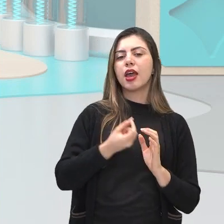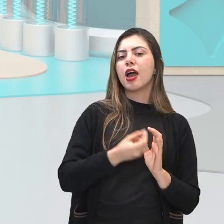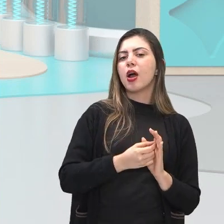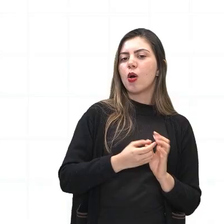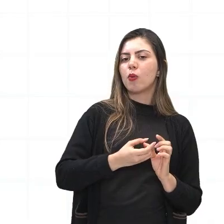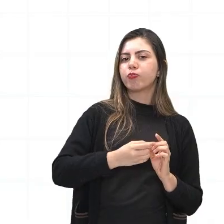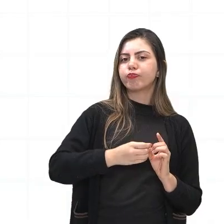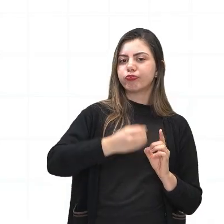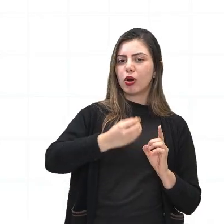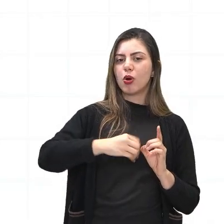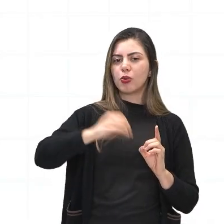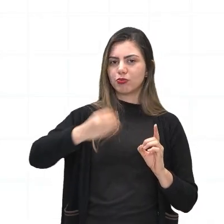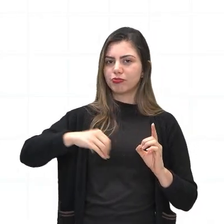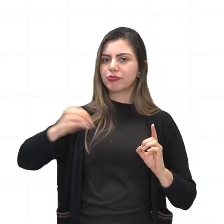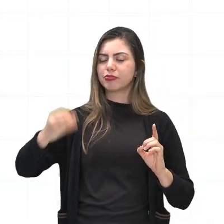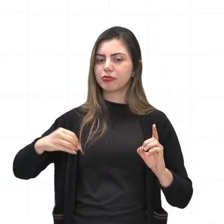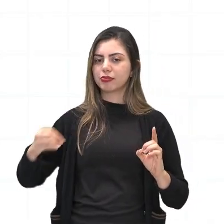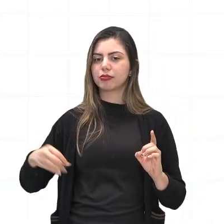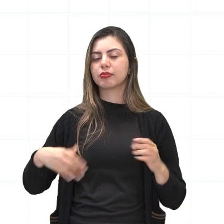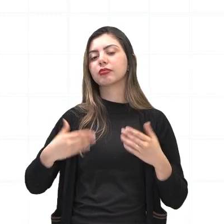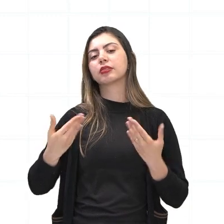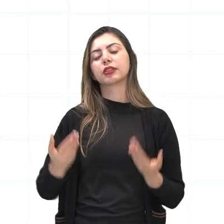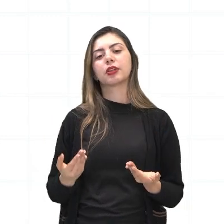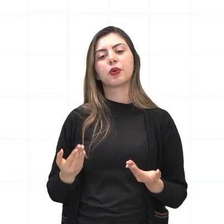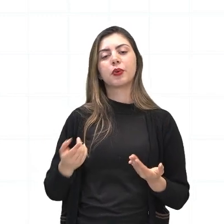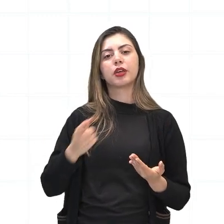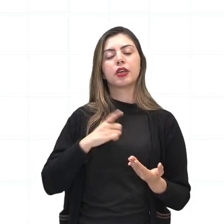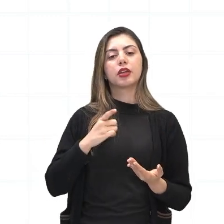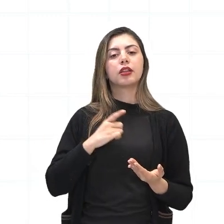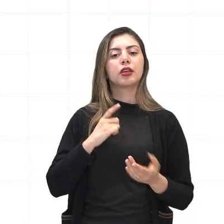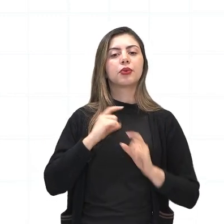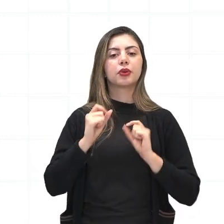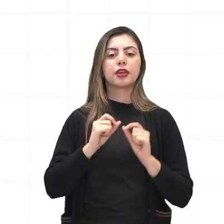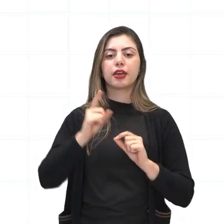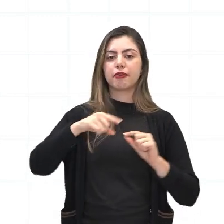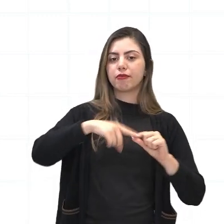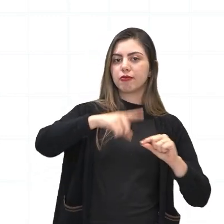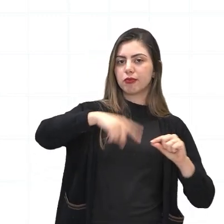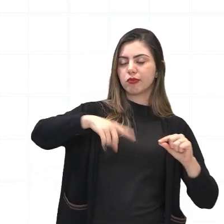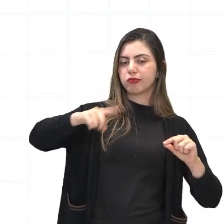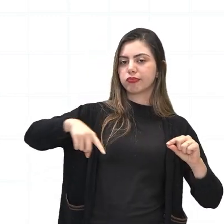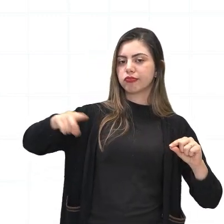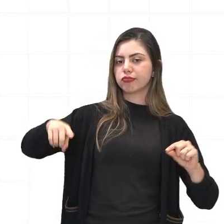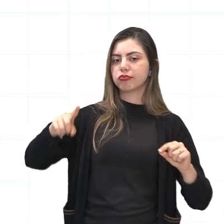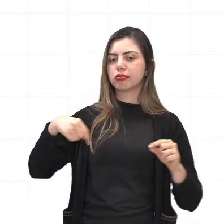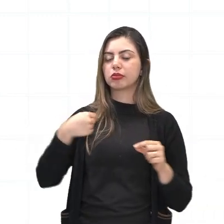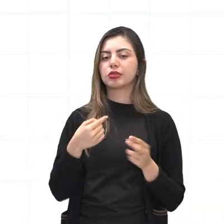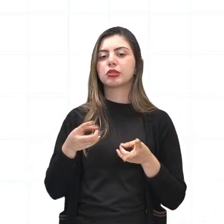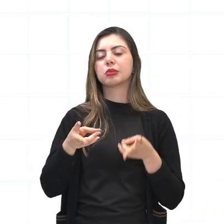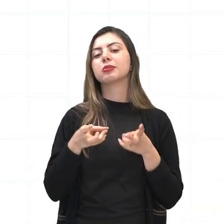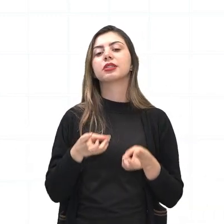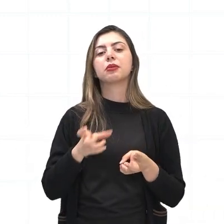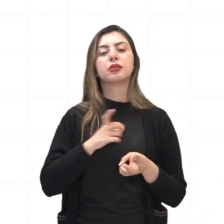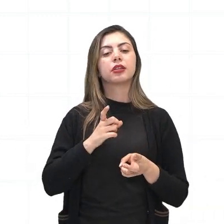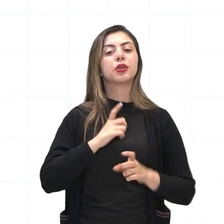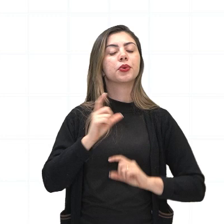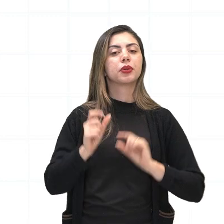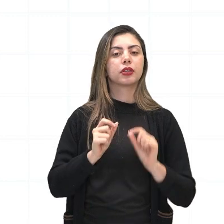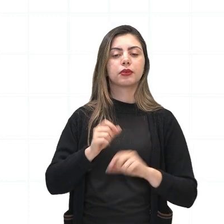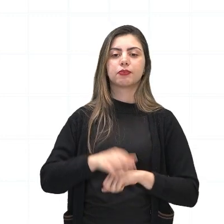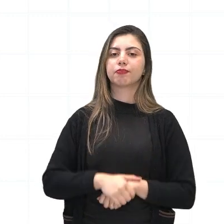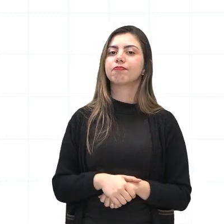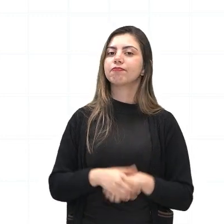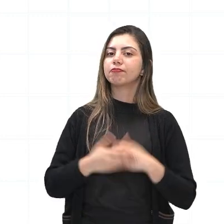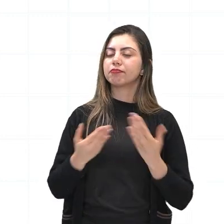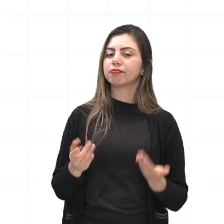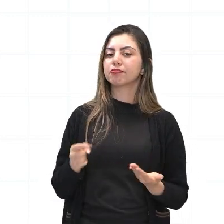só, quando eu falo dessa questão da frequência, vamos perceber que ocorre também a questão daquilo que